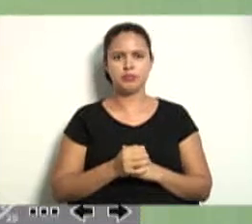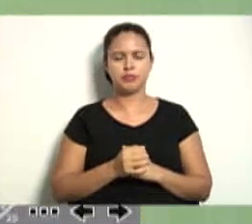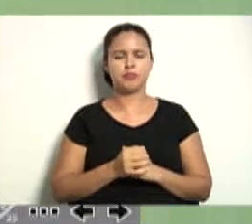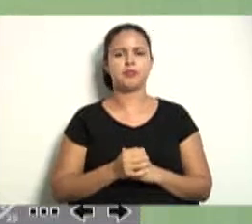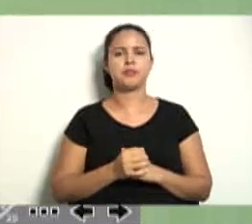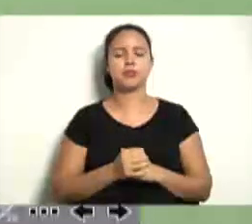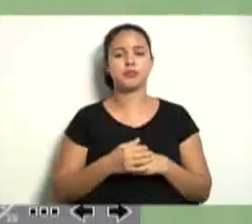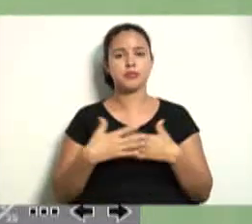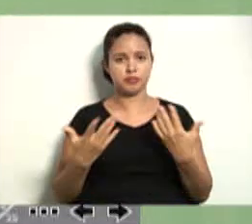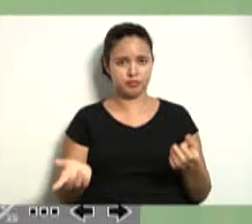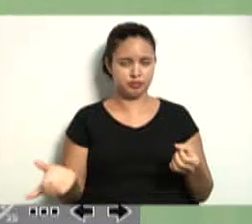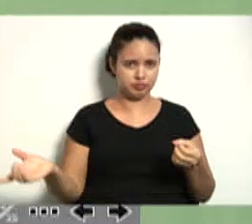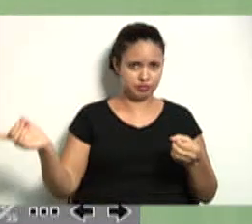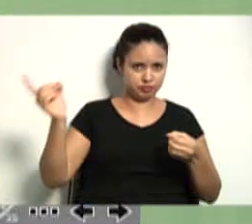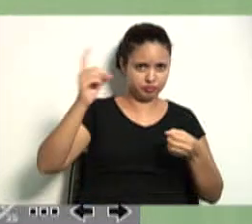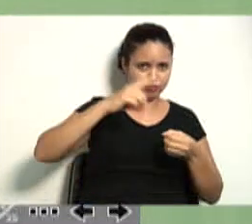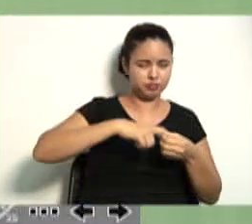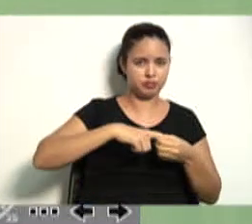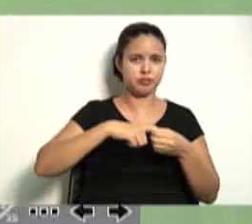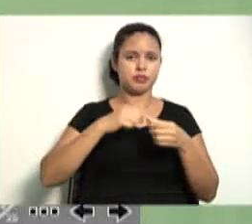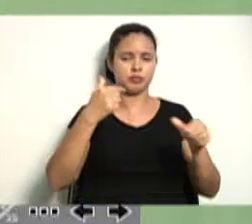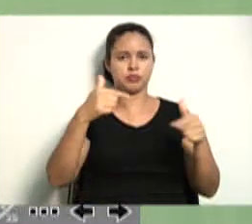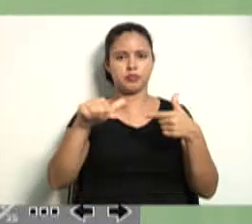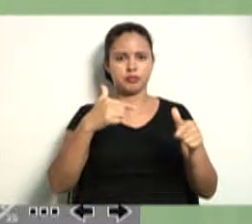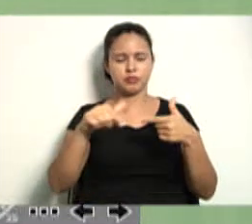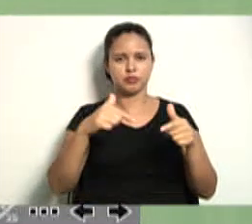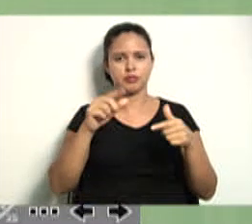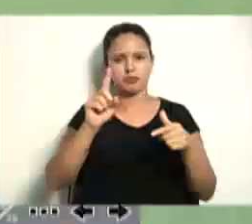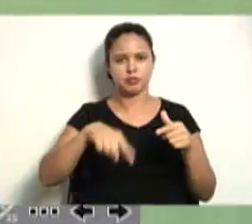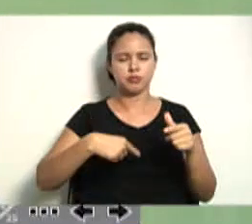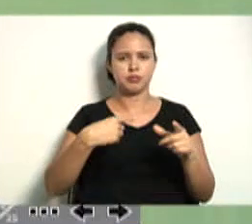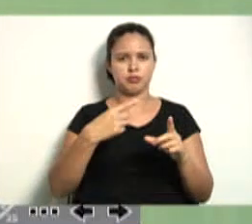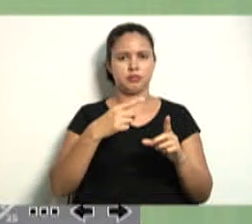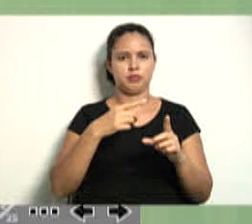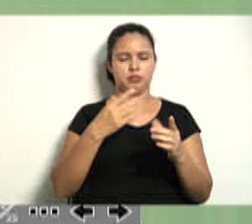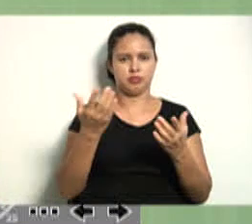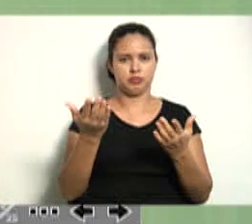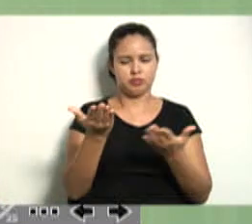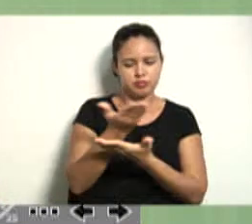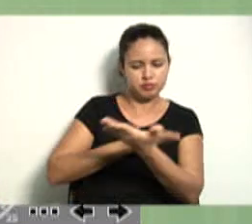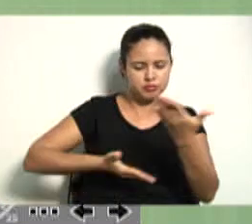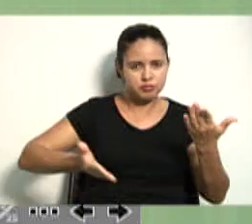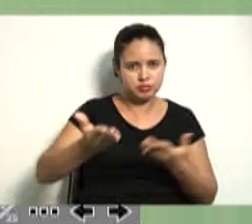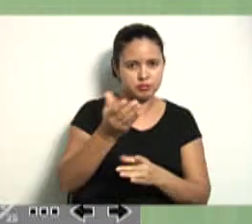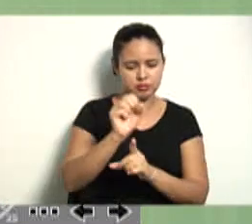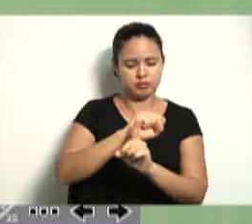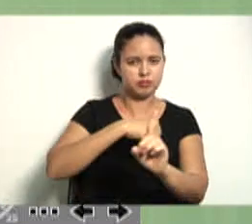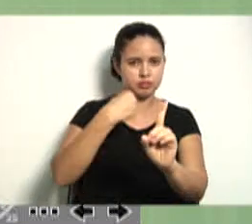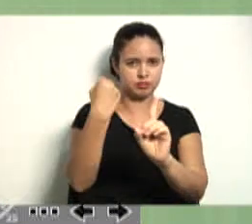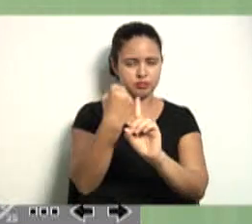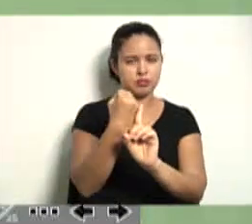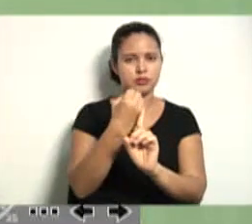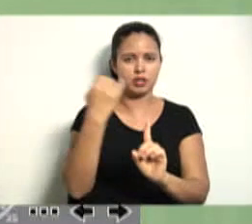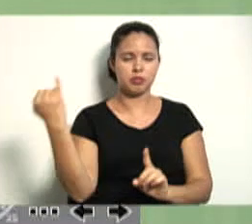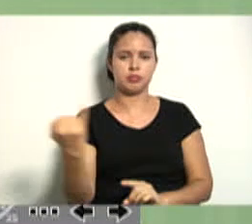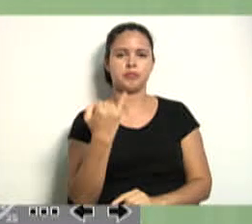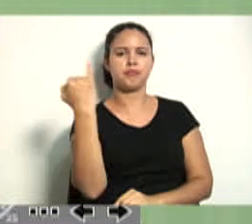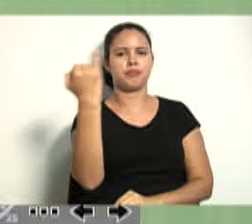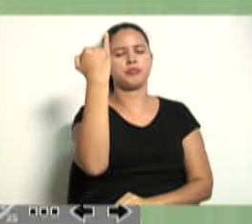E aí vamos voltar lá que o trabalho ele é uma relação social, ou seja, sua importância